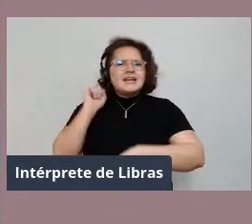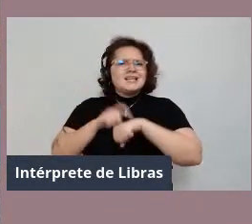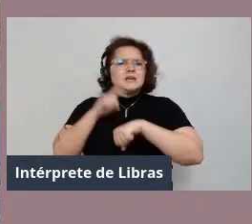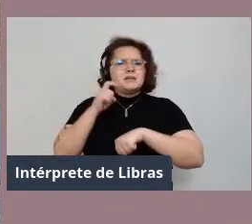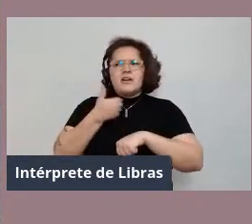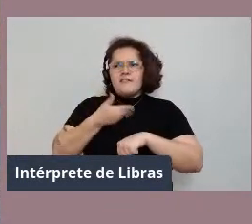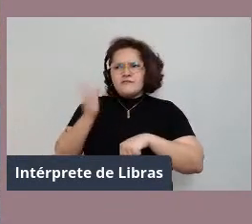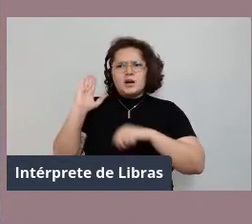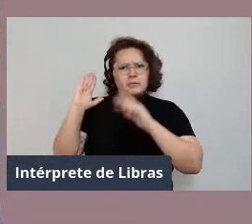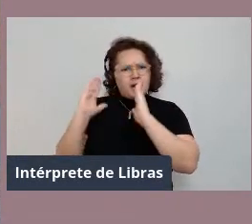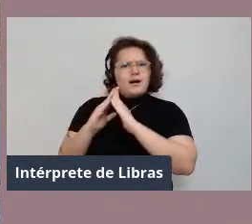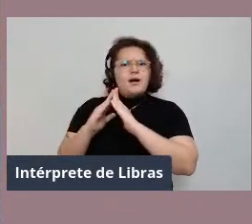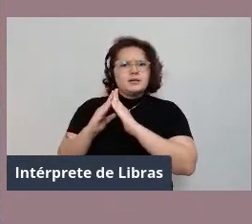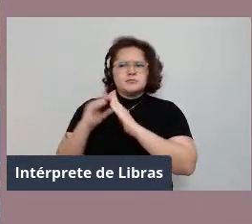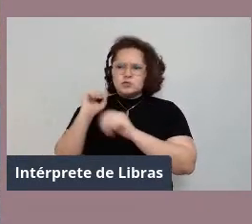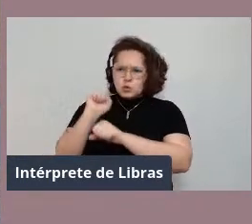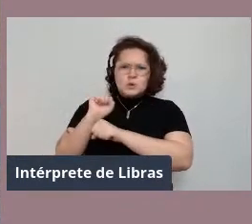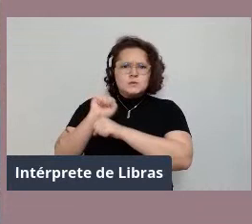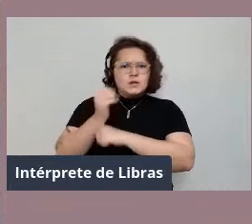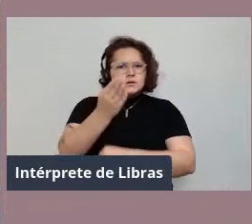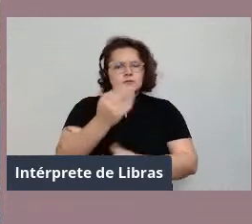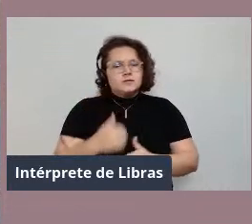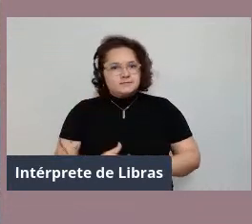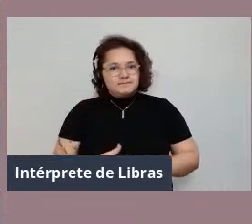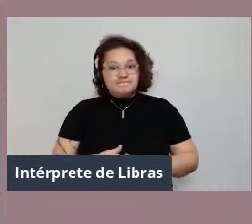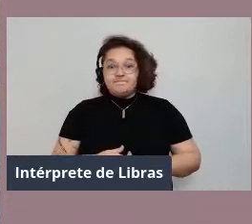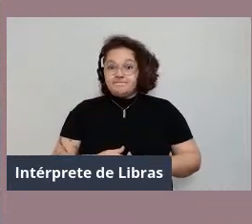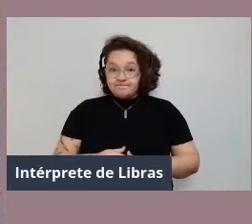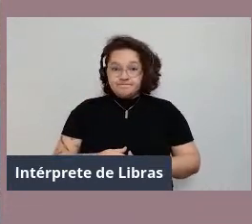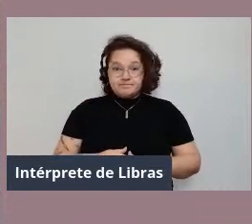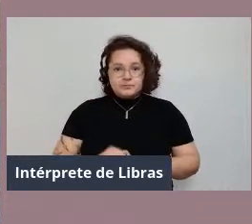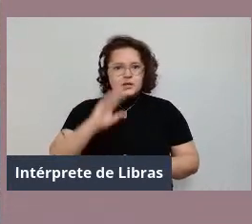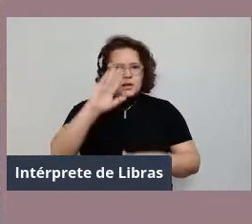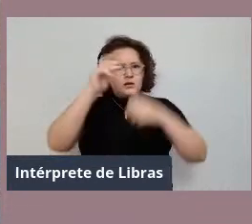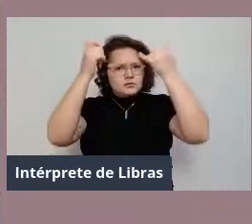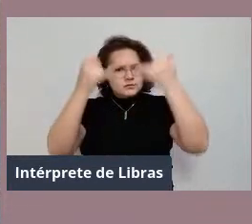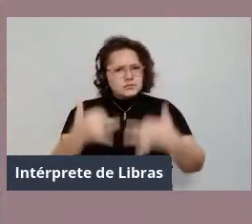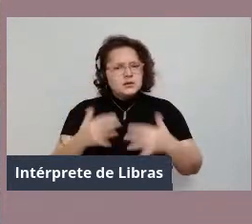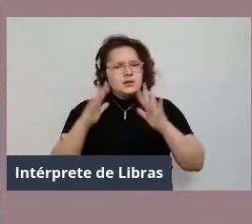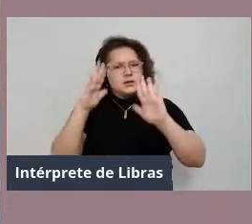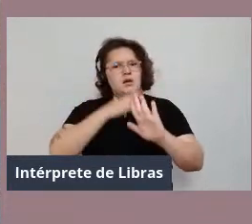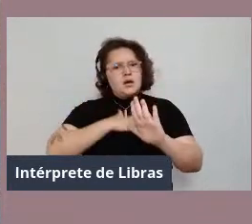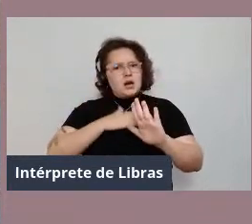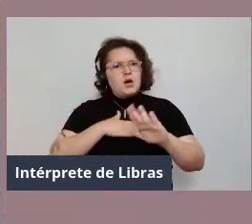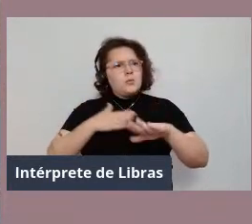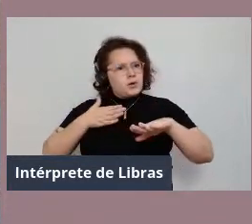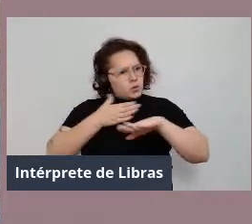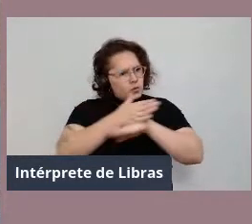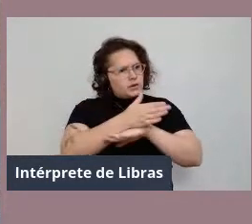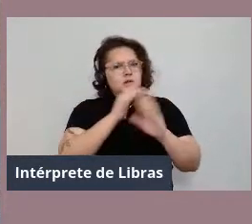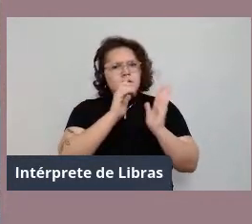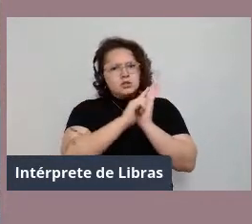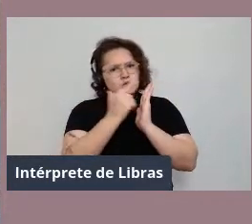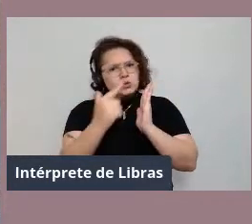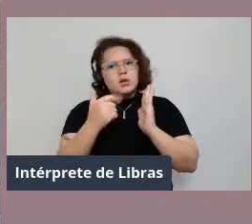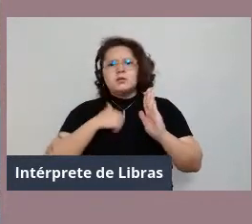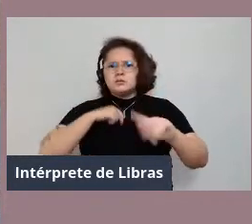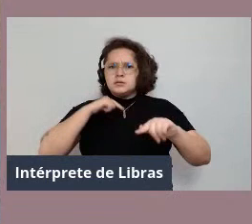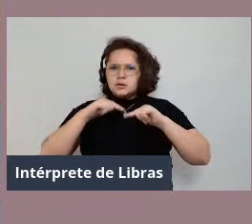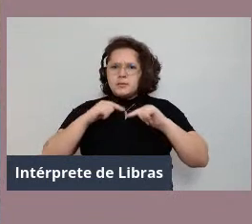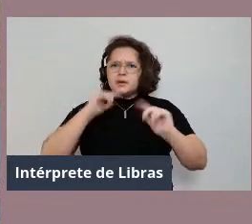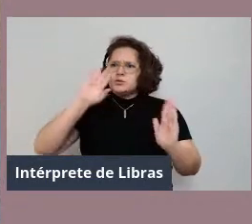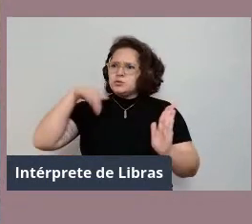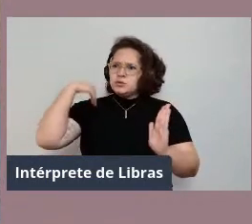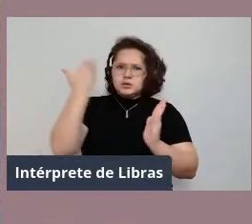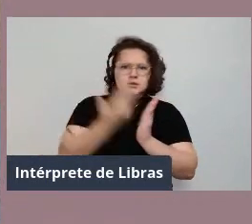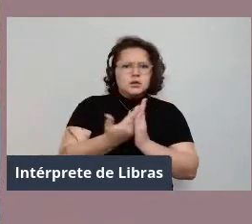em sua casa, estava à minha espera. Expliquei que eu acabara de chegar ao jornal, tinha todo um dia de trabalho pela frente, não